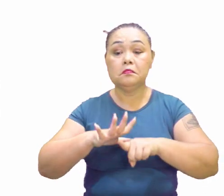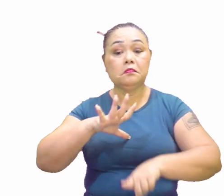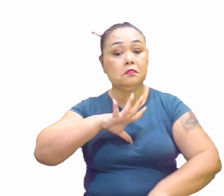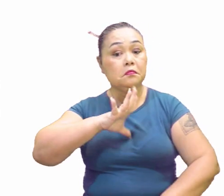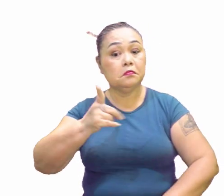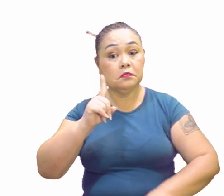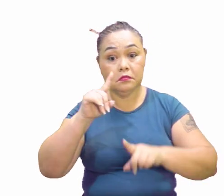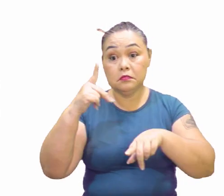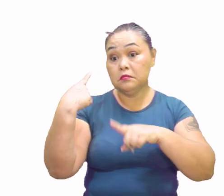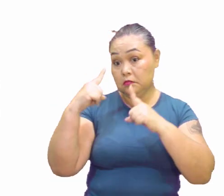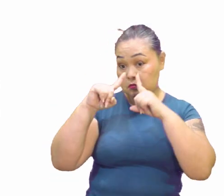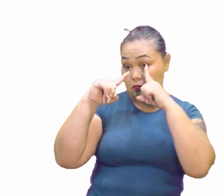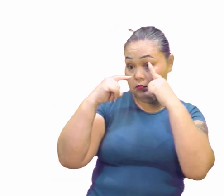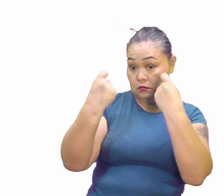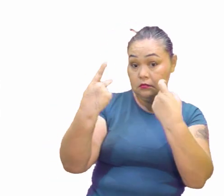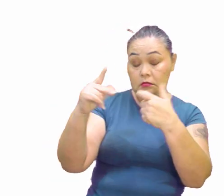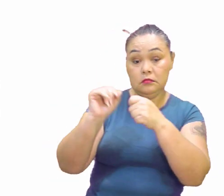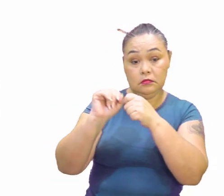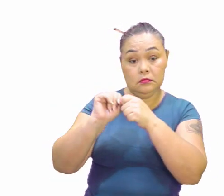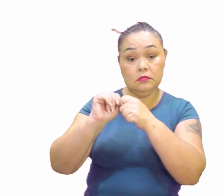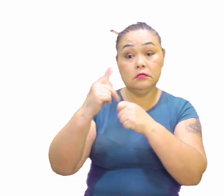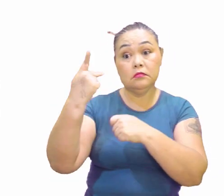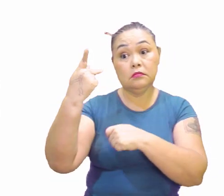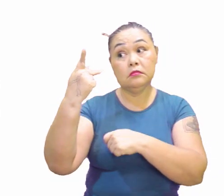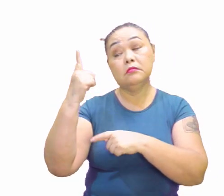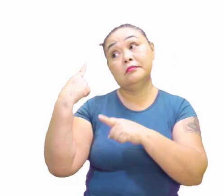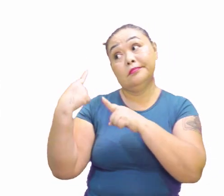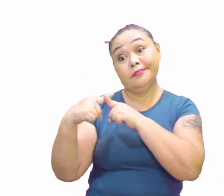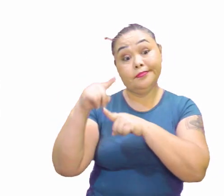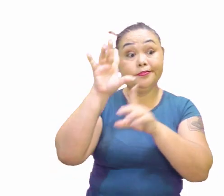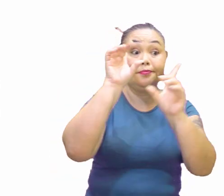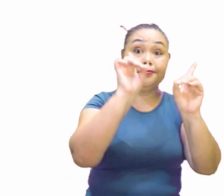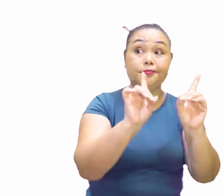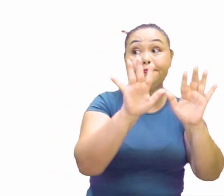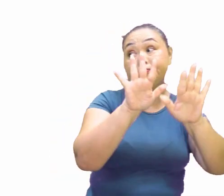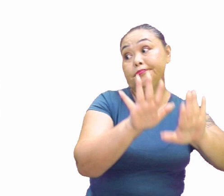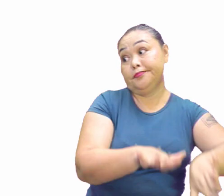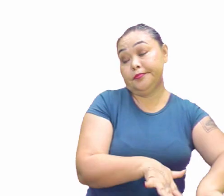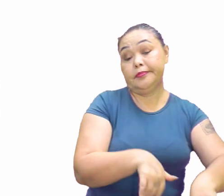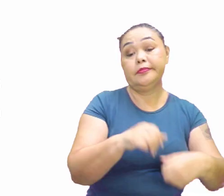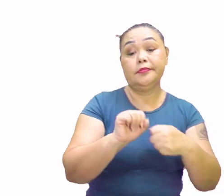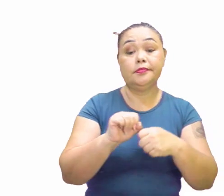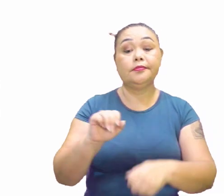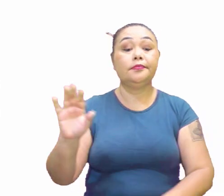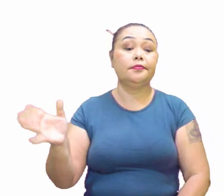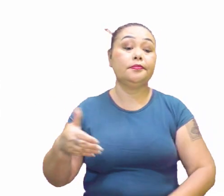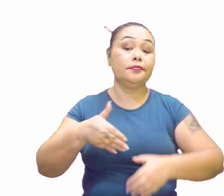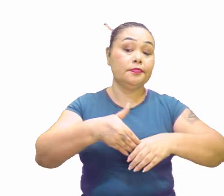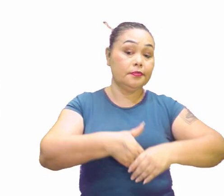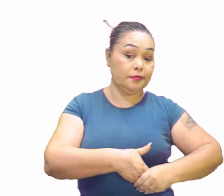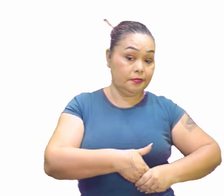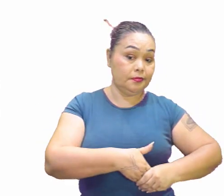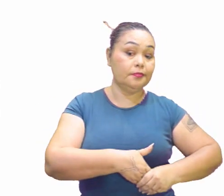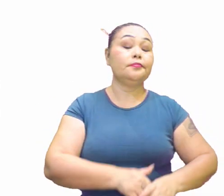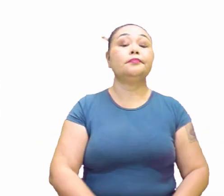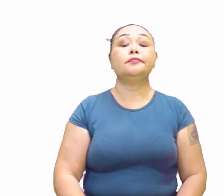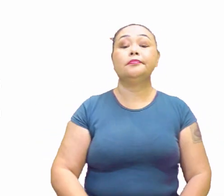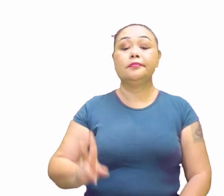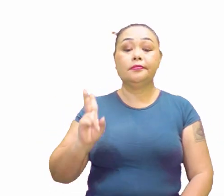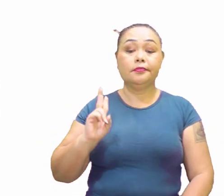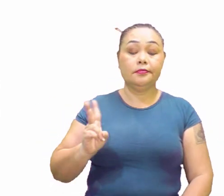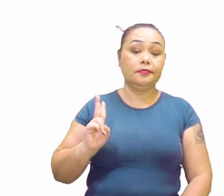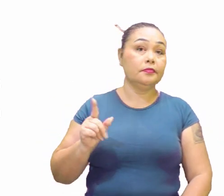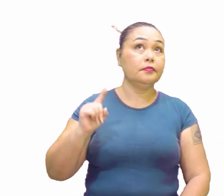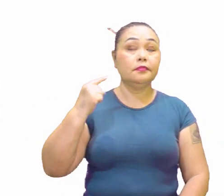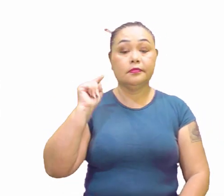seus interesses do que pelos seus direitos. Napoleão Bonaparte. Então, sempre